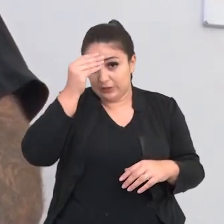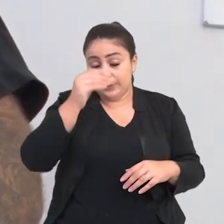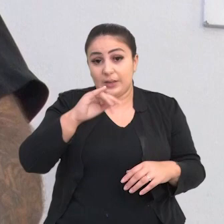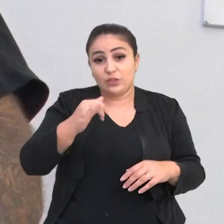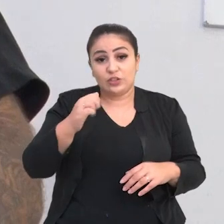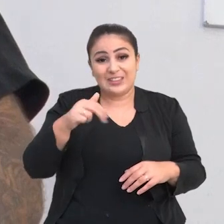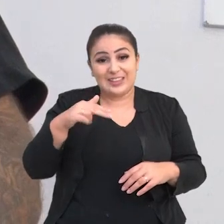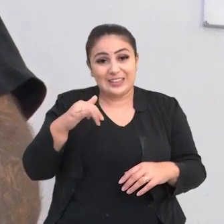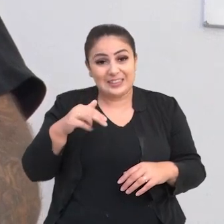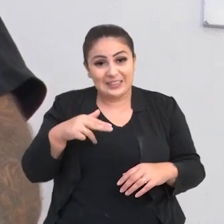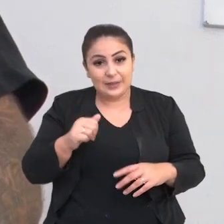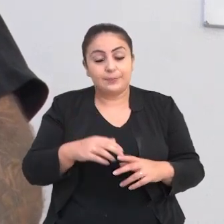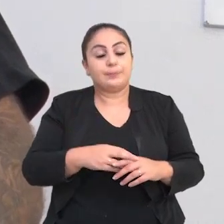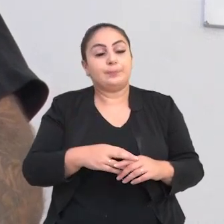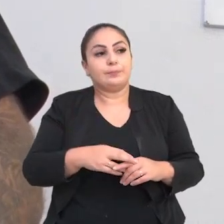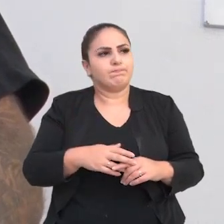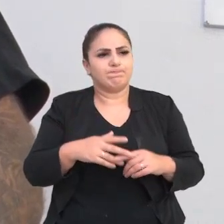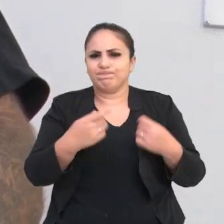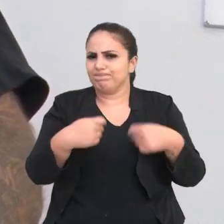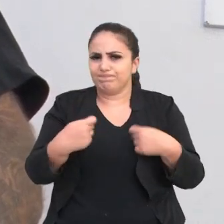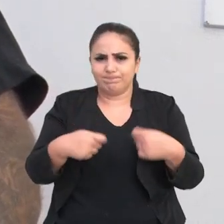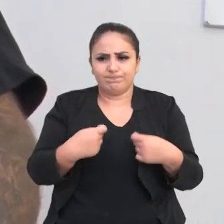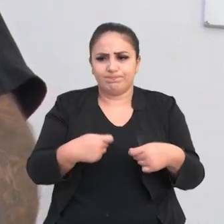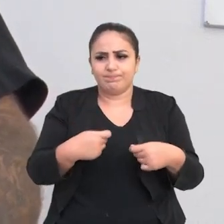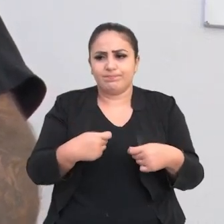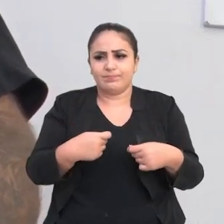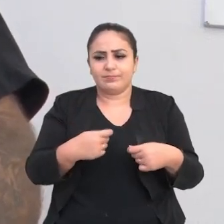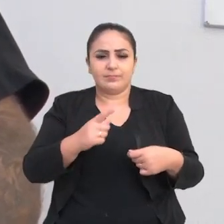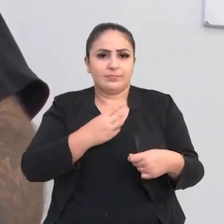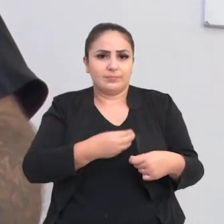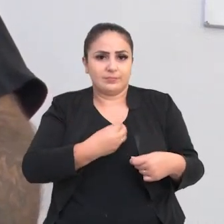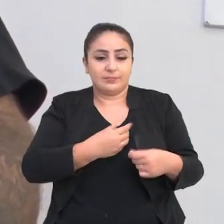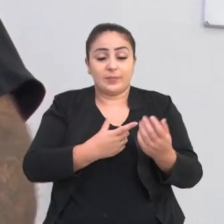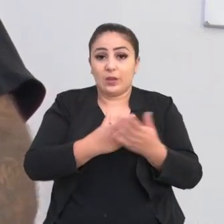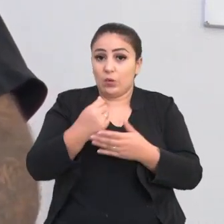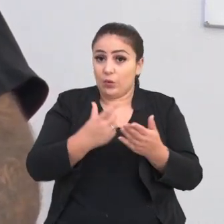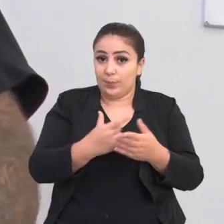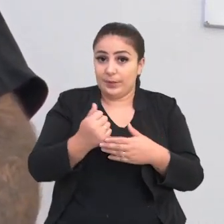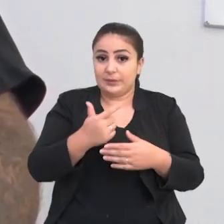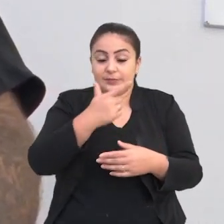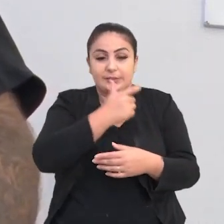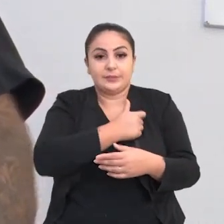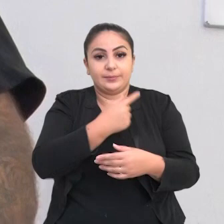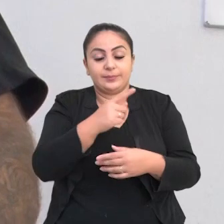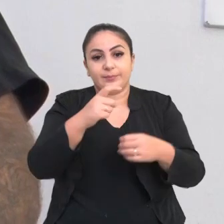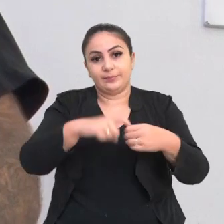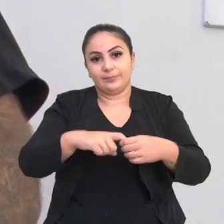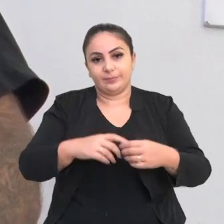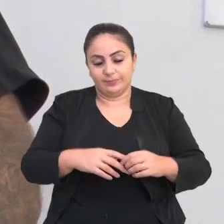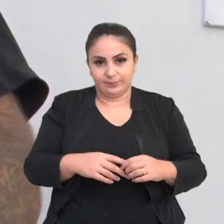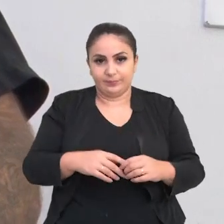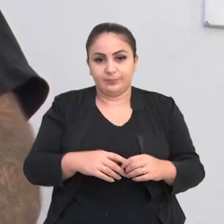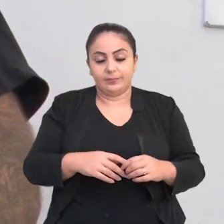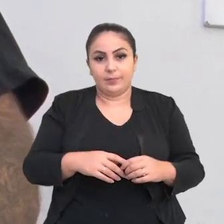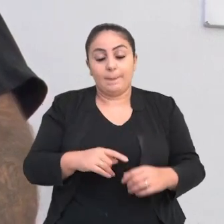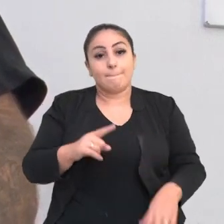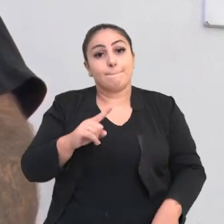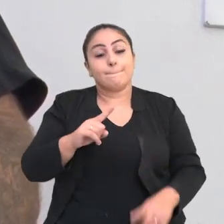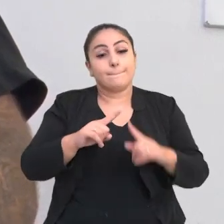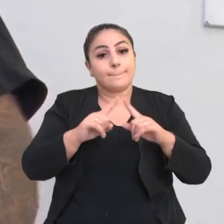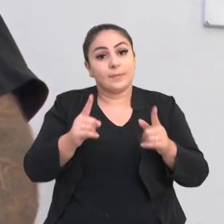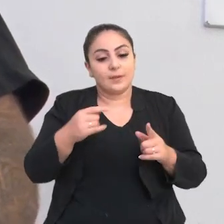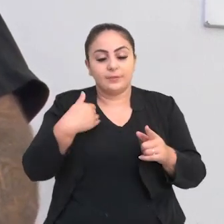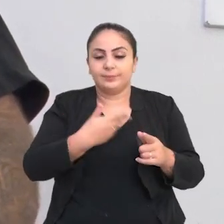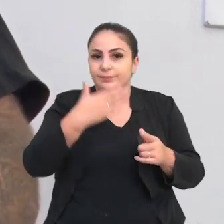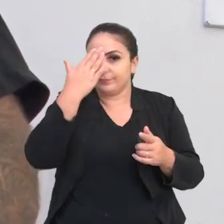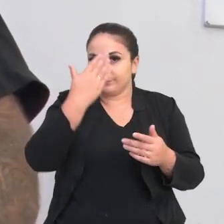Juliana Portela, que não será necessário a existência, a compra de vacinas nesse consórcio.